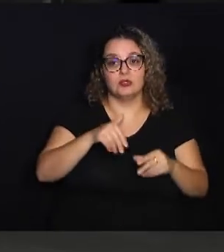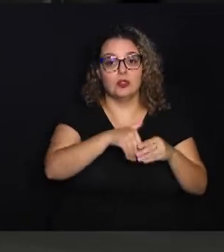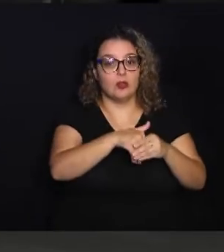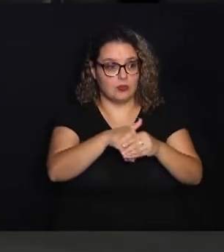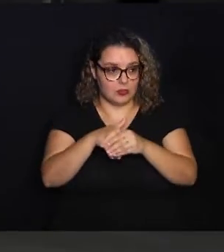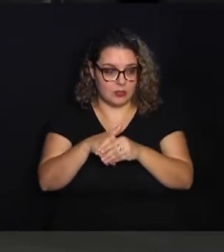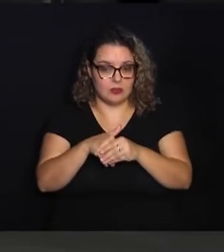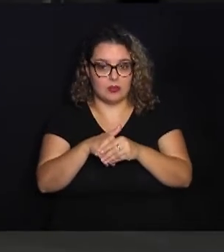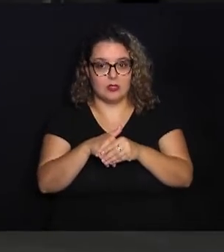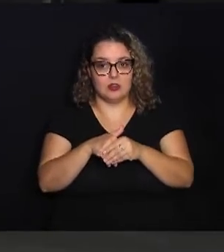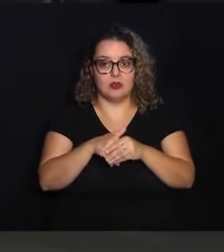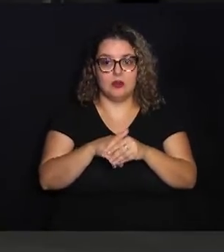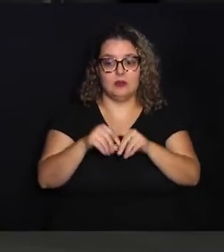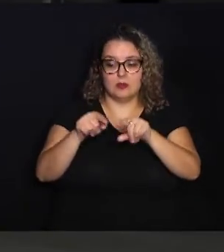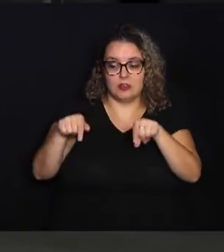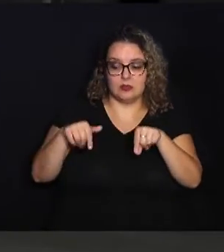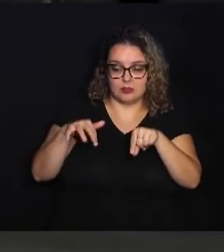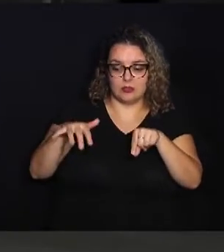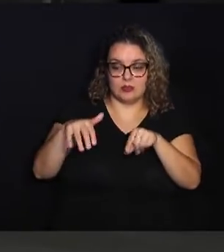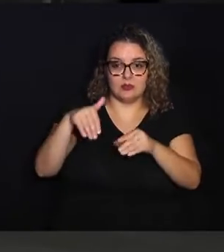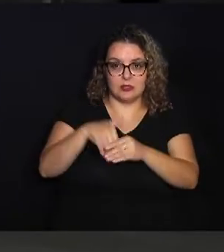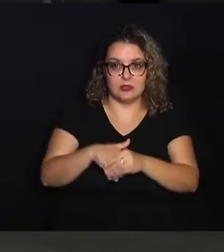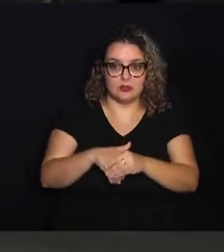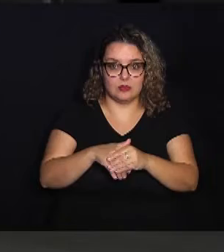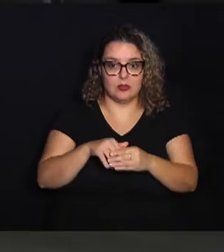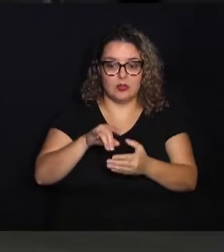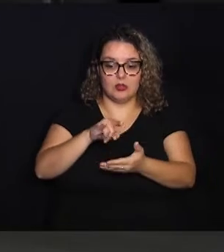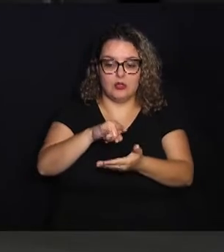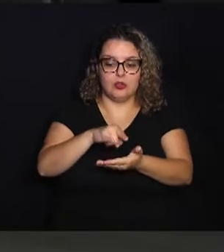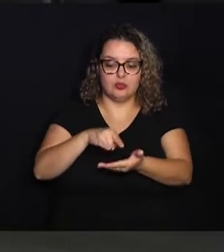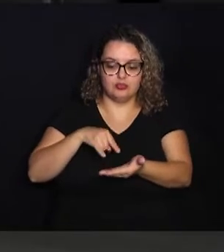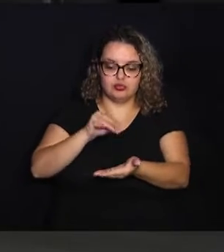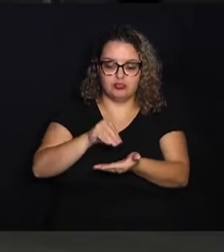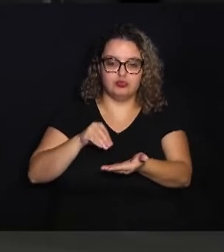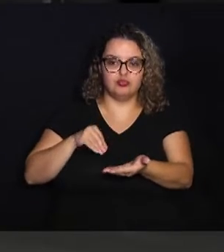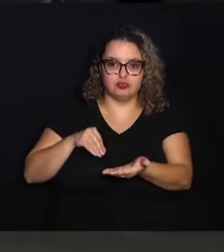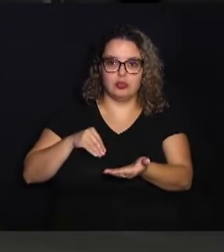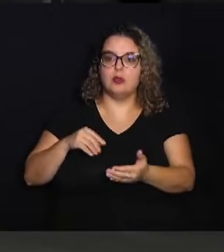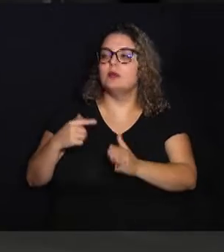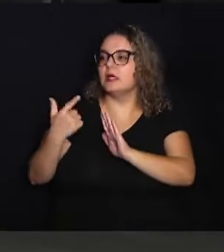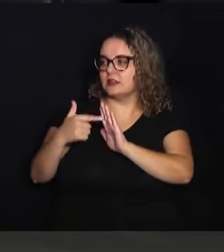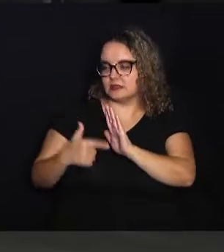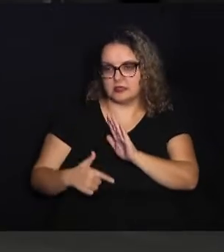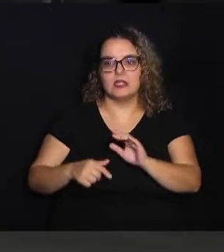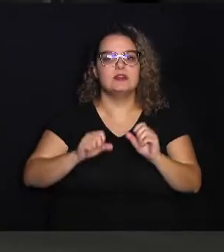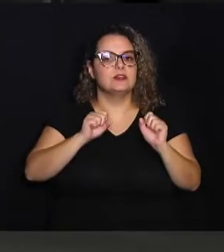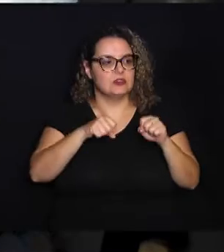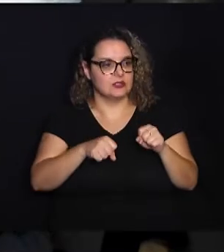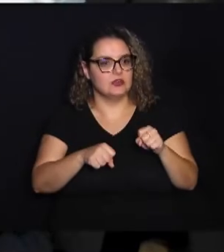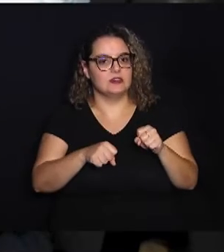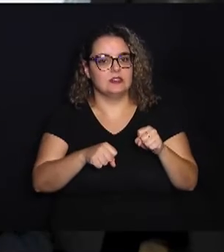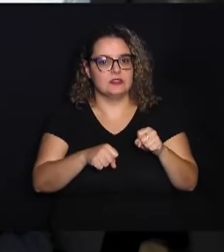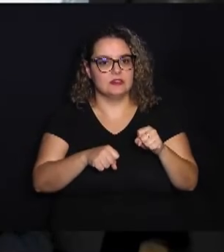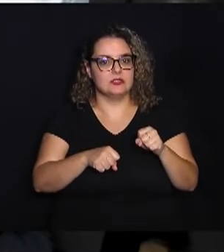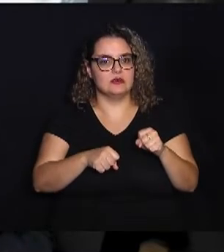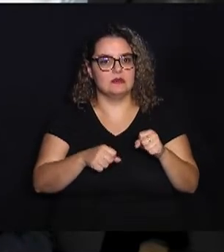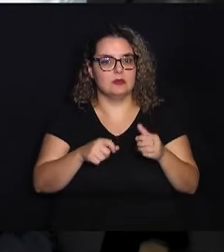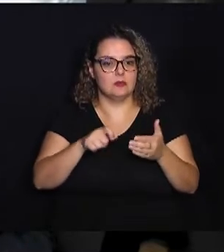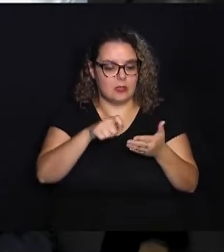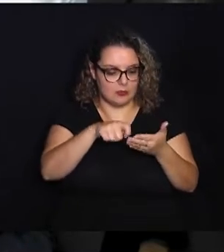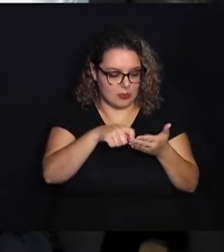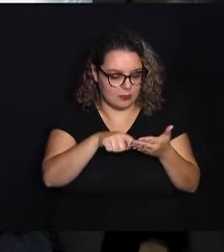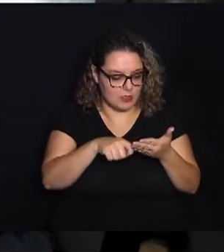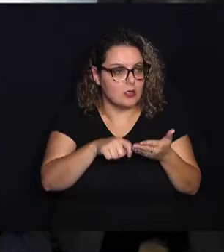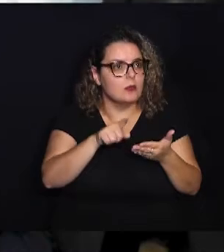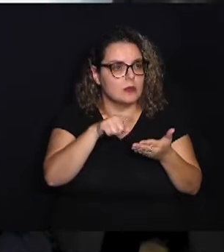gente coloca lá na urna eletrônica, depois ele sai uma versão impressa. Uma listagem. Então as pessoas a gente percebia que começaram a chegar